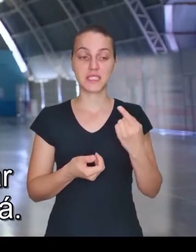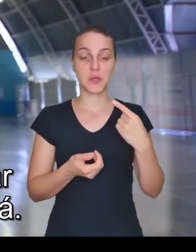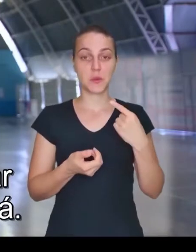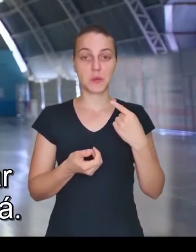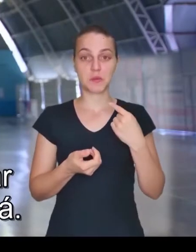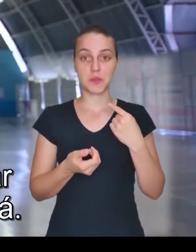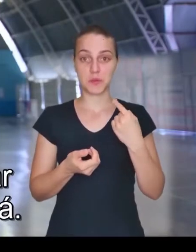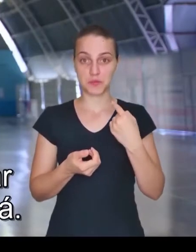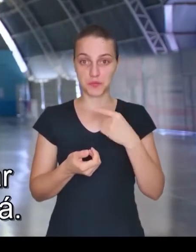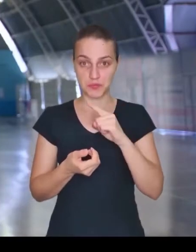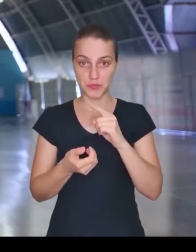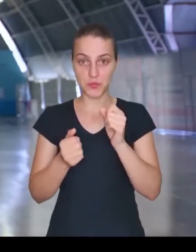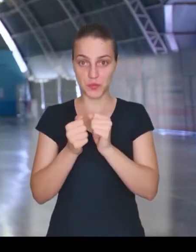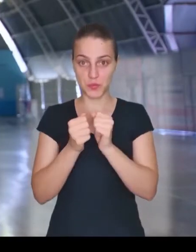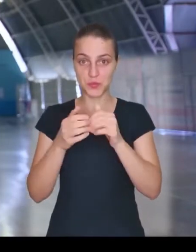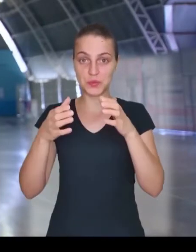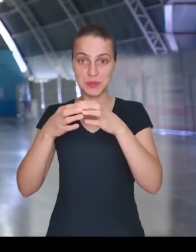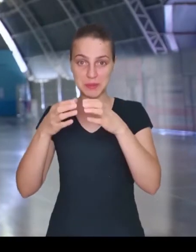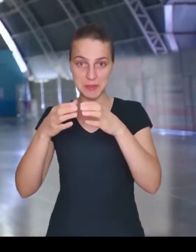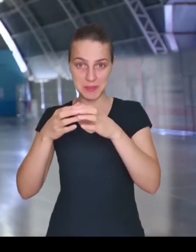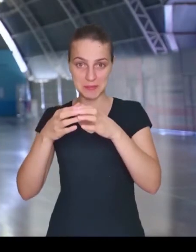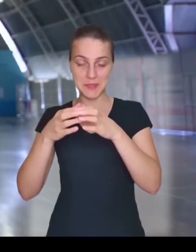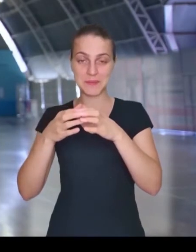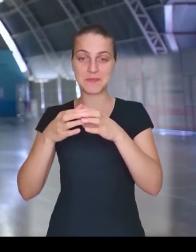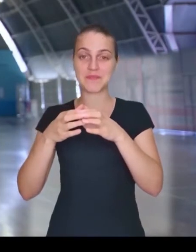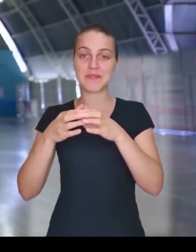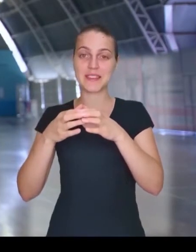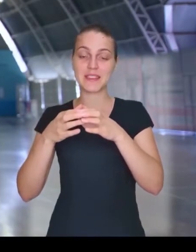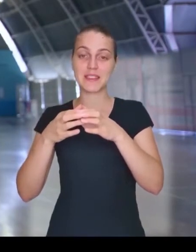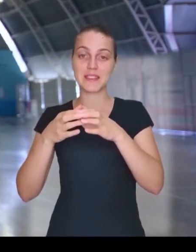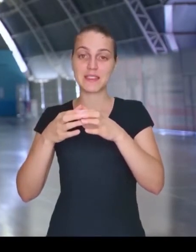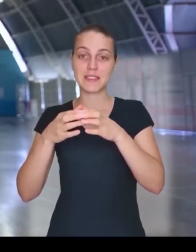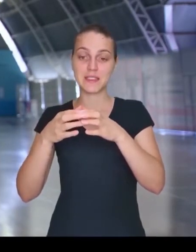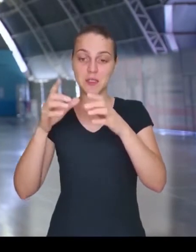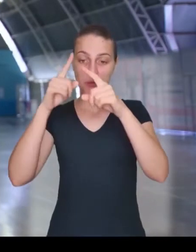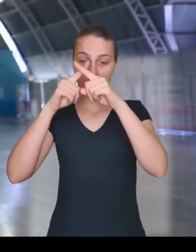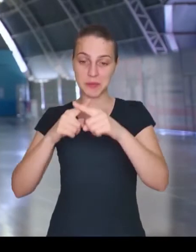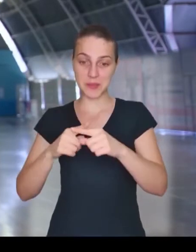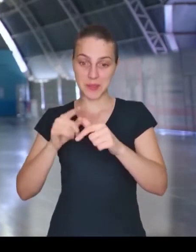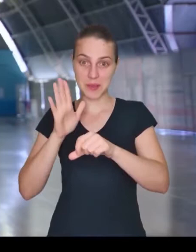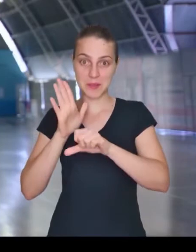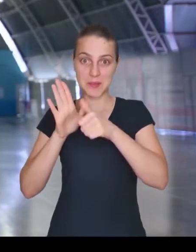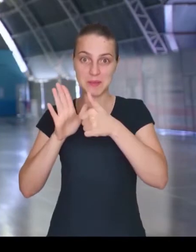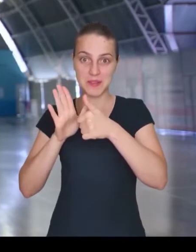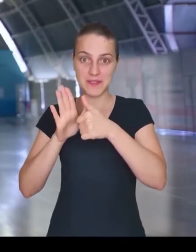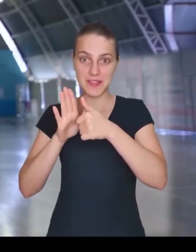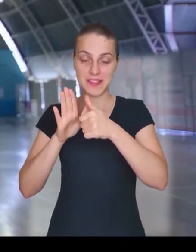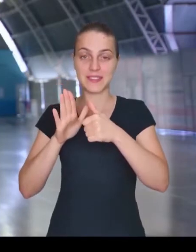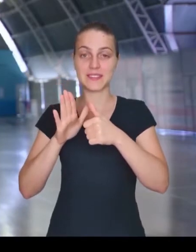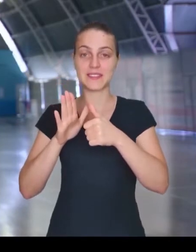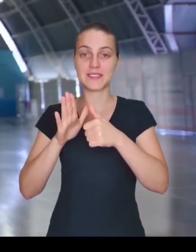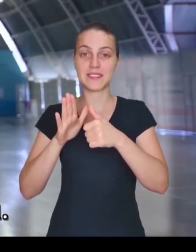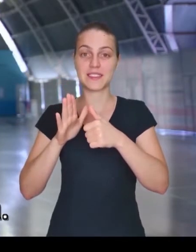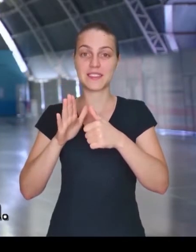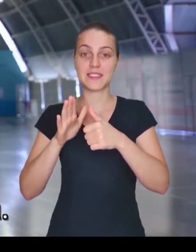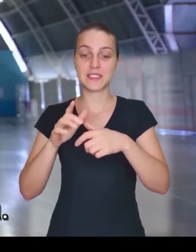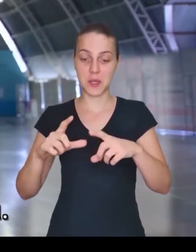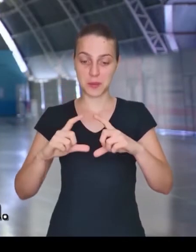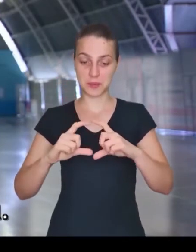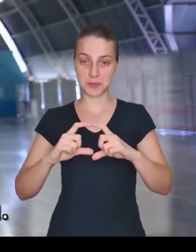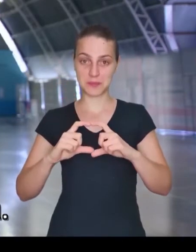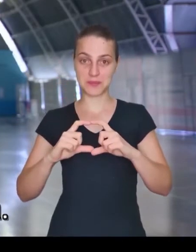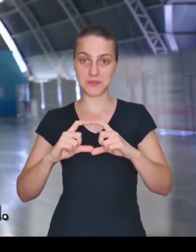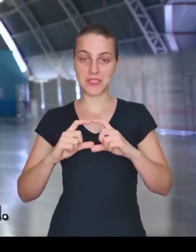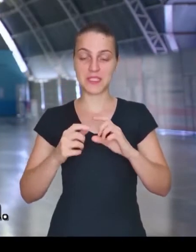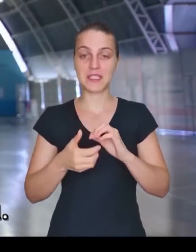um campeonato em Paranaguá, recebi uma medalhinha de revelação do campeonato. Falei, nossa, que bacana, né? Que prestígio. E a partir